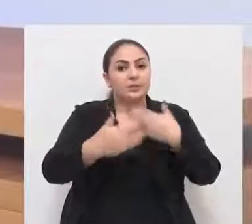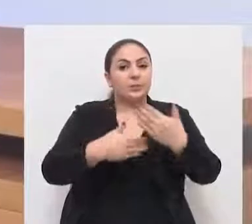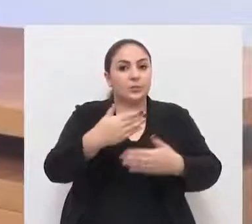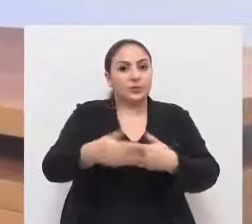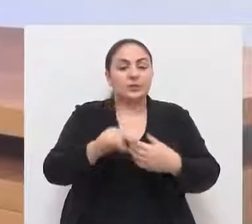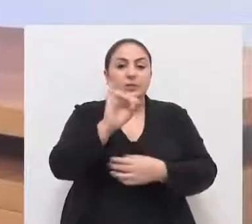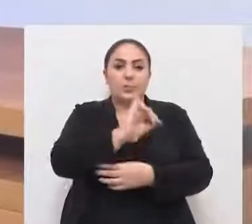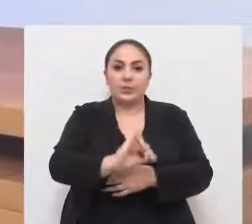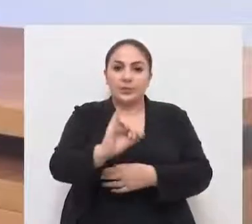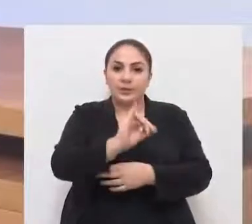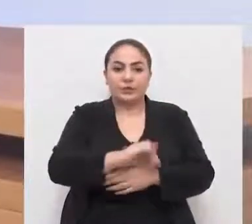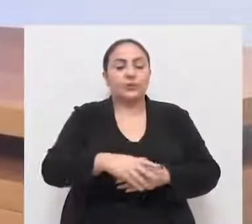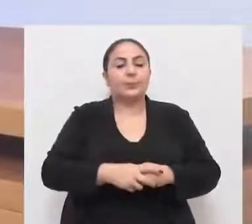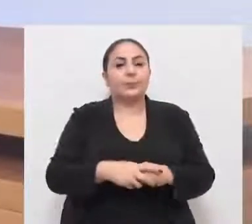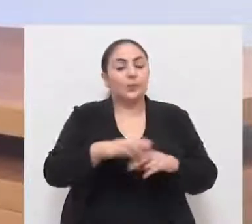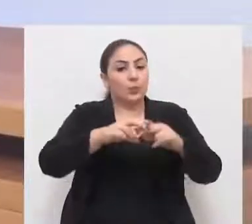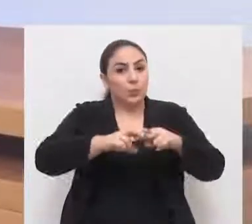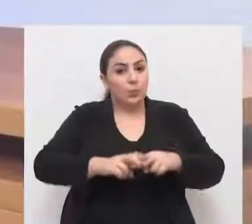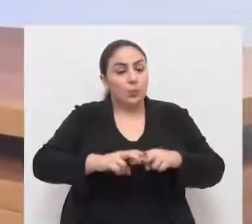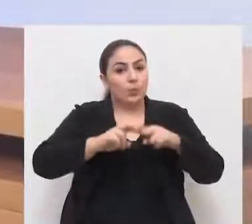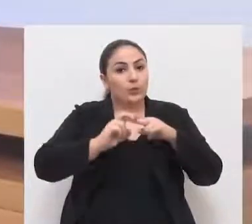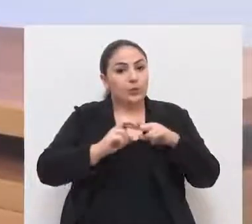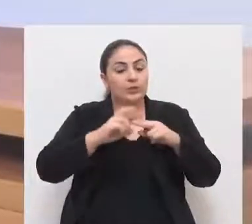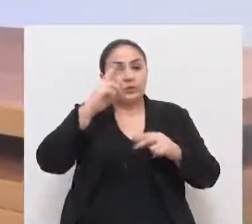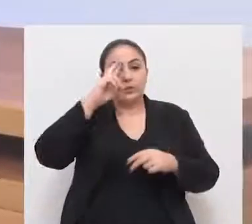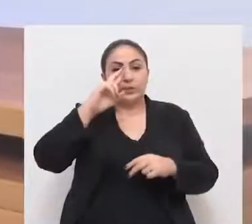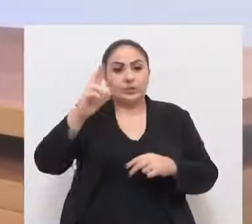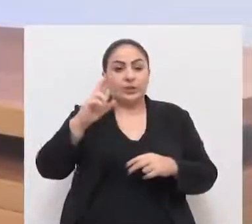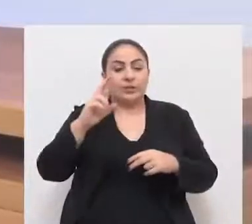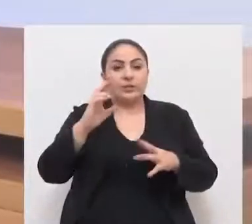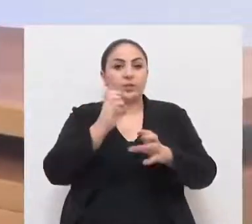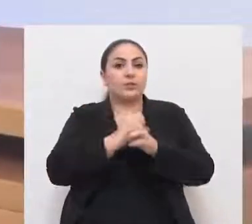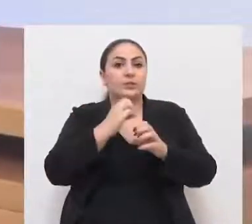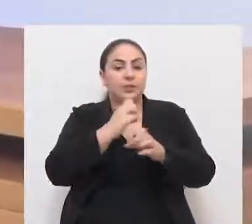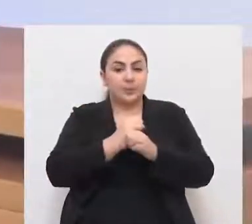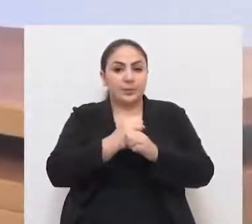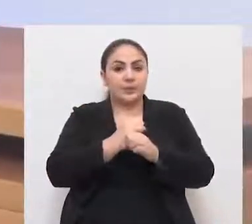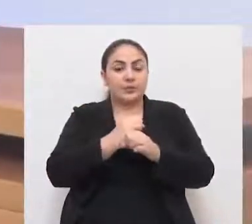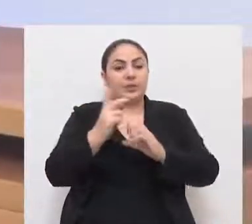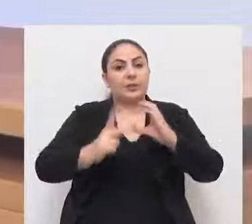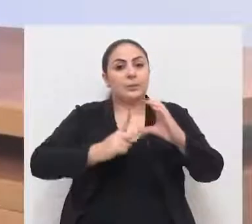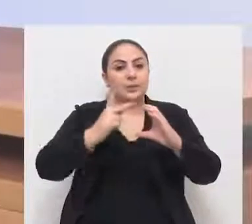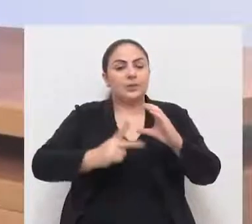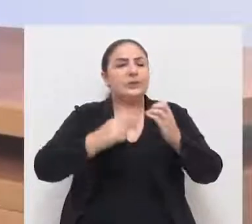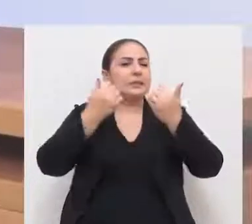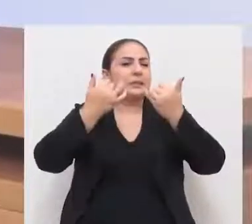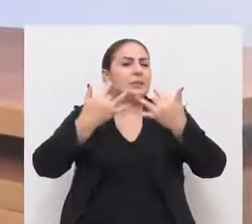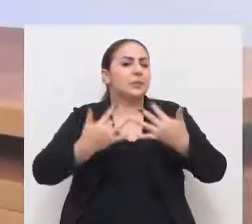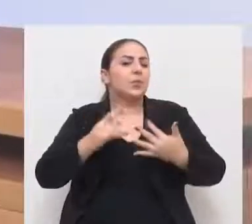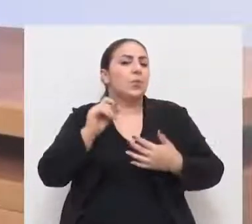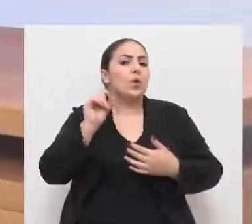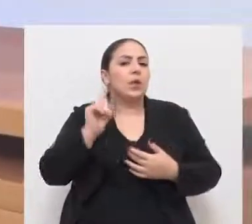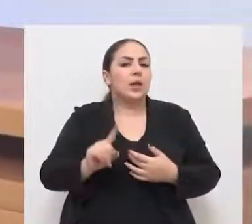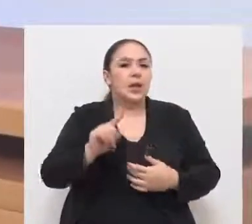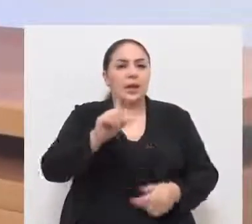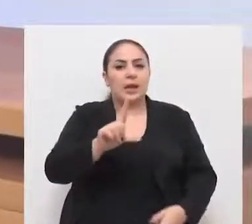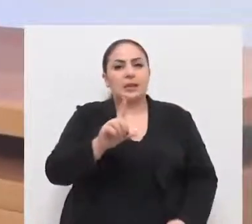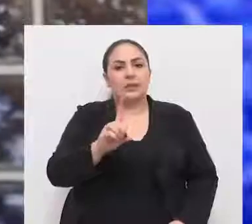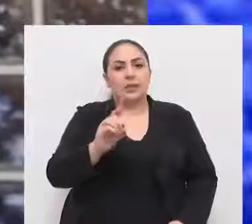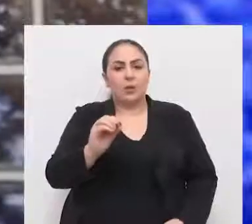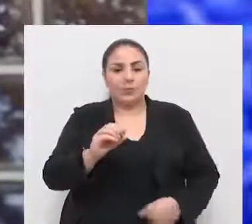é muito importante. Por isso, a chefe da Seção de Orçamento e Finanças da Câmara explica o que é a